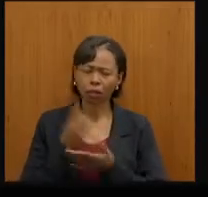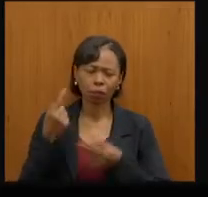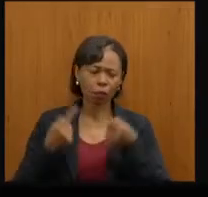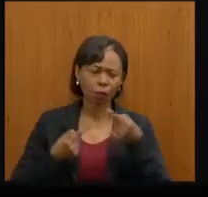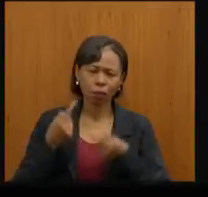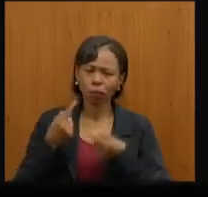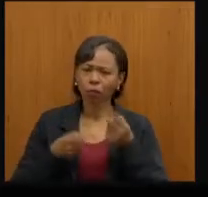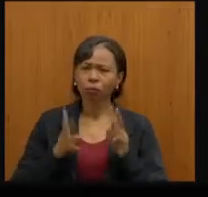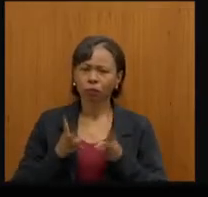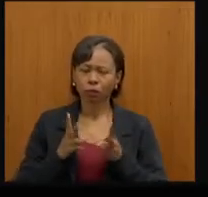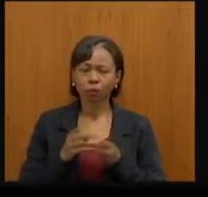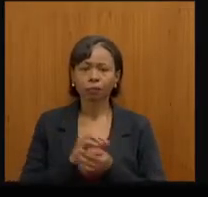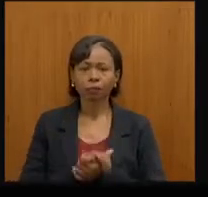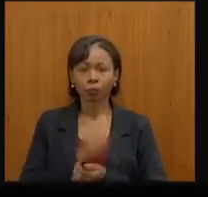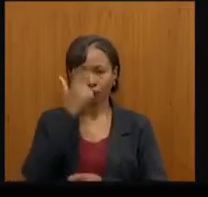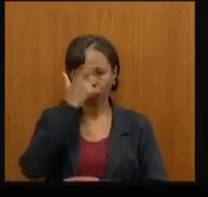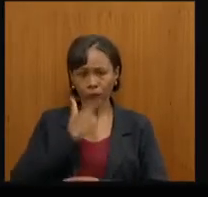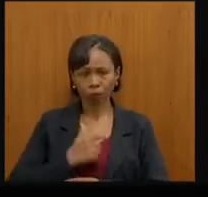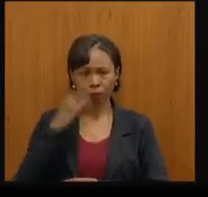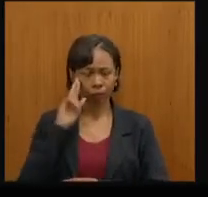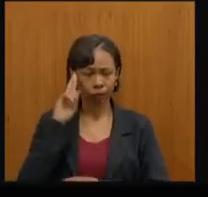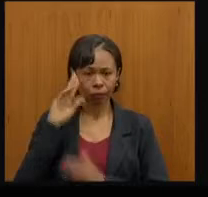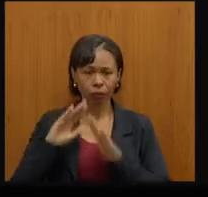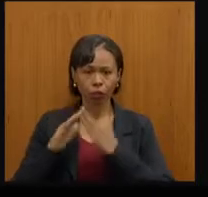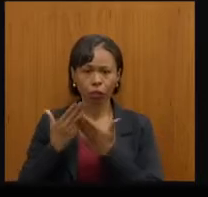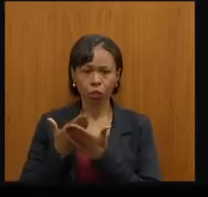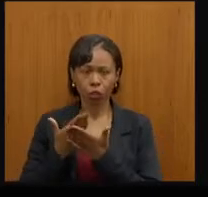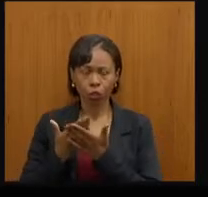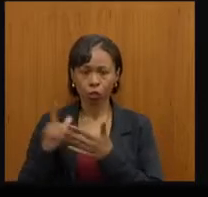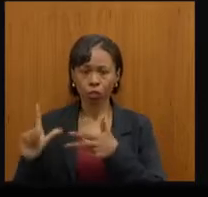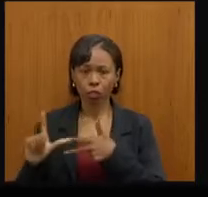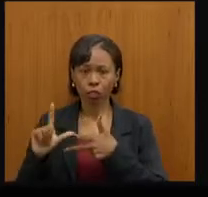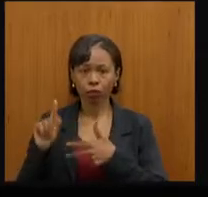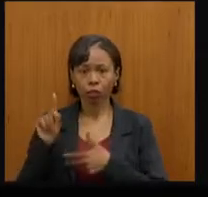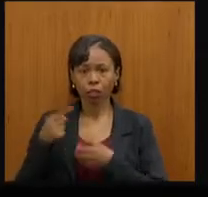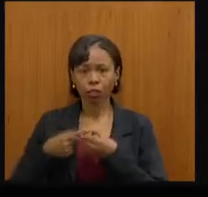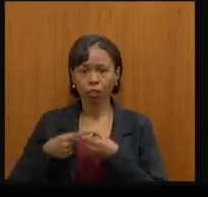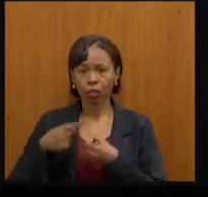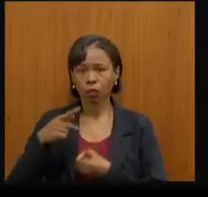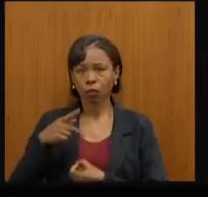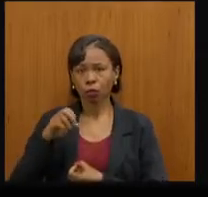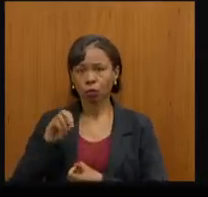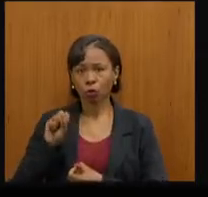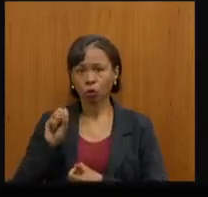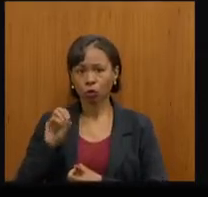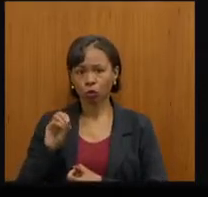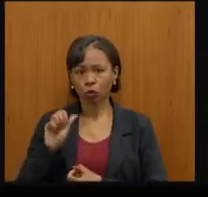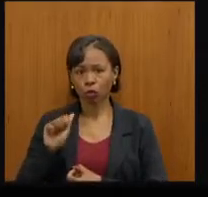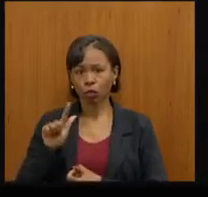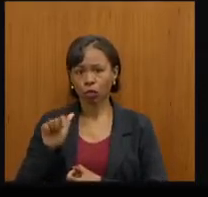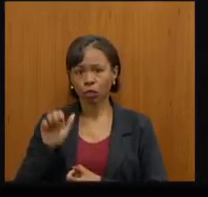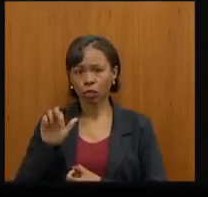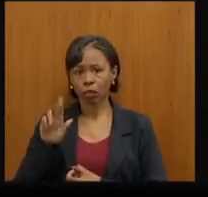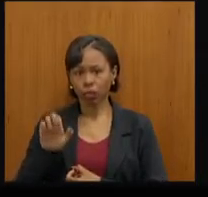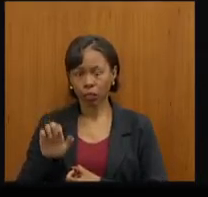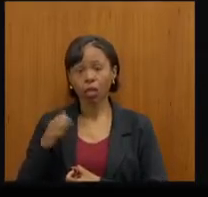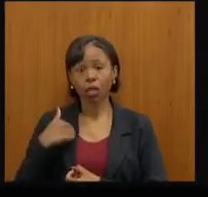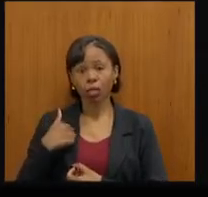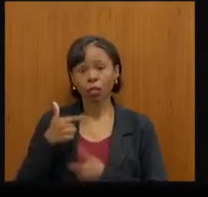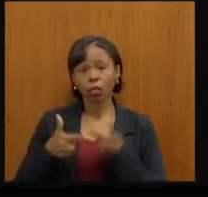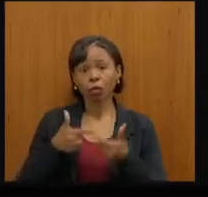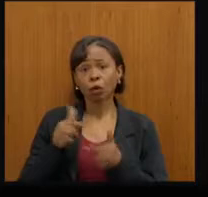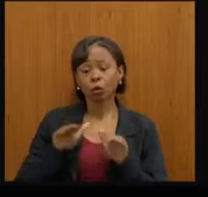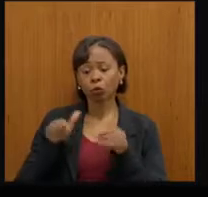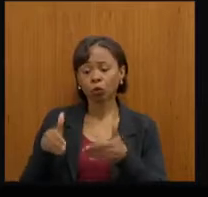e eu trabalho sou diretora da escola do leitor assim de Pouso Alegre Eu trabalho com adolescentes e trabalho com jovens e